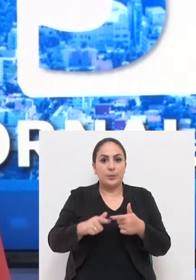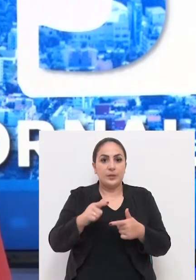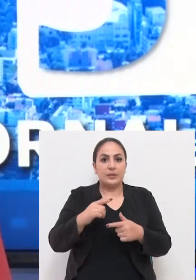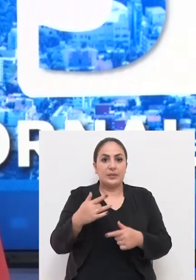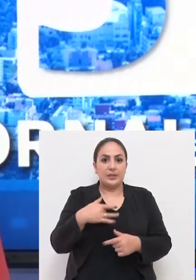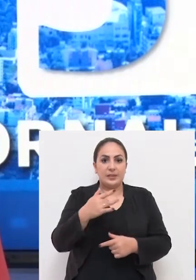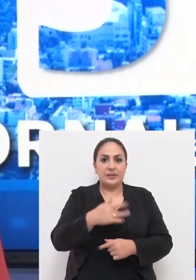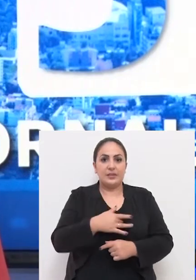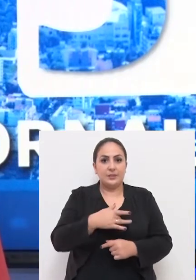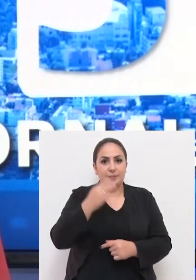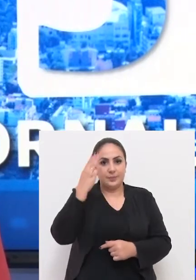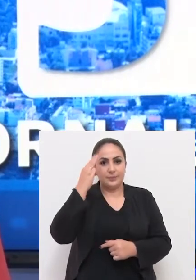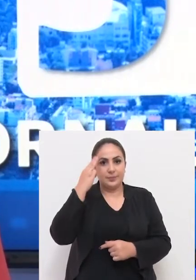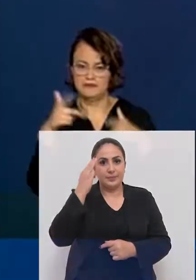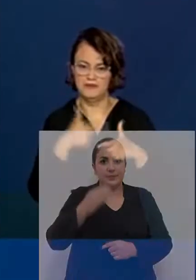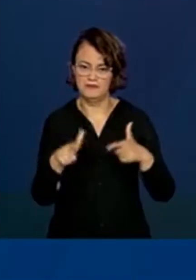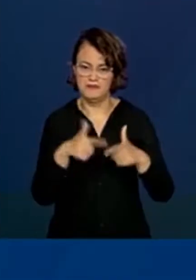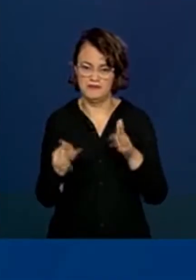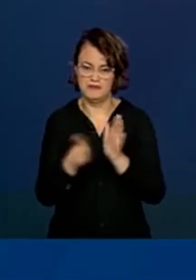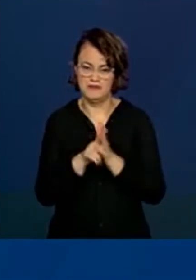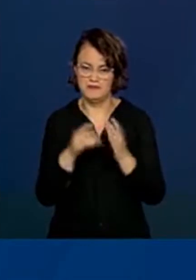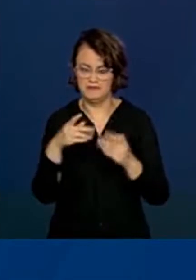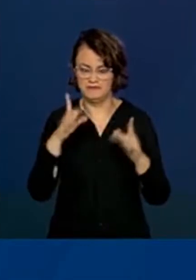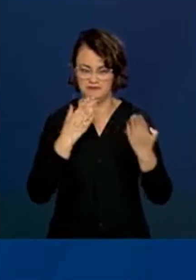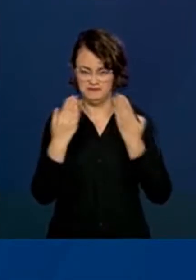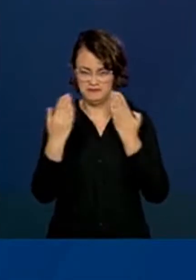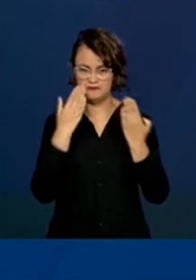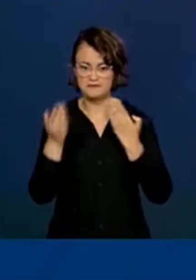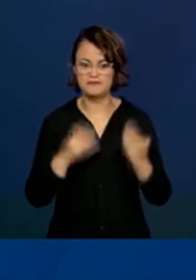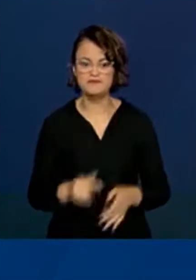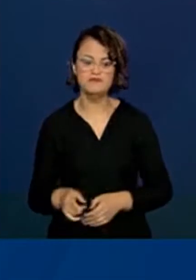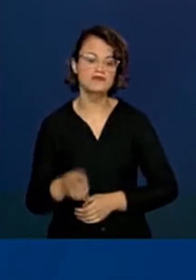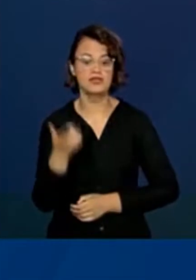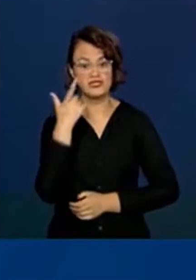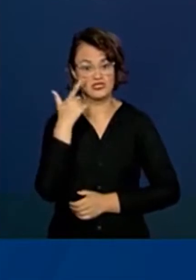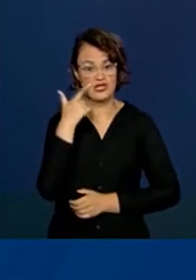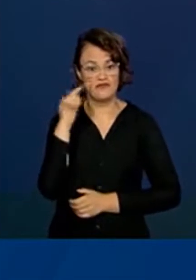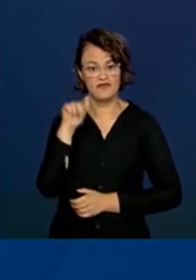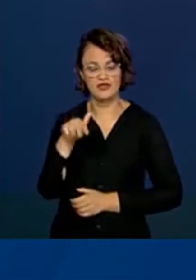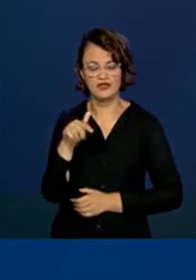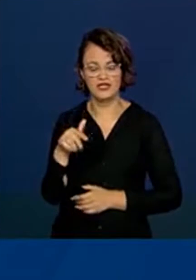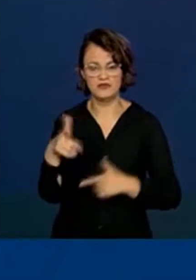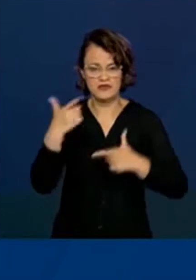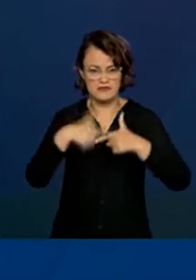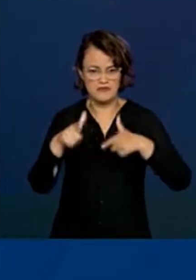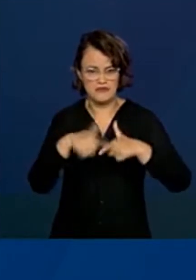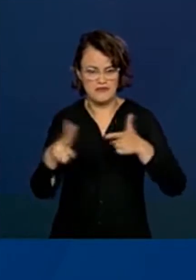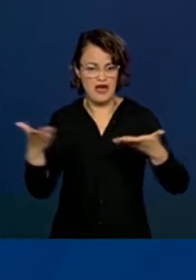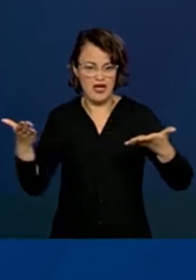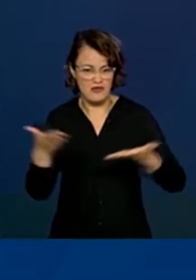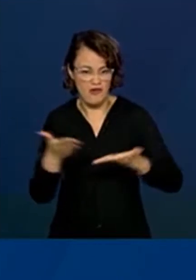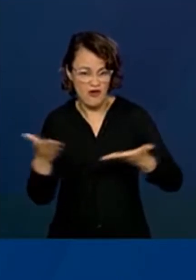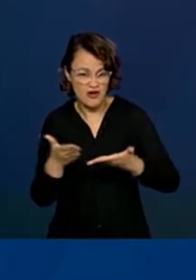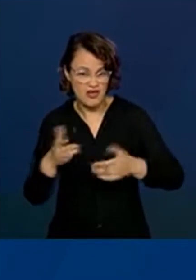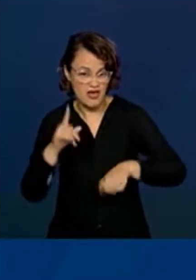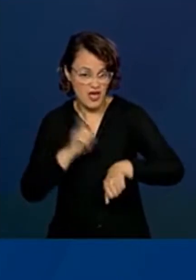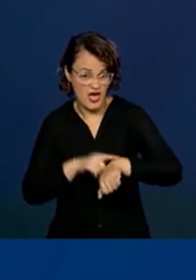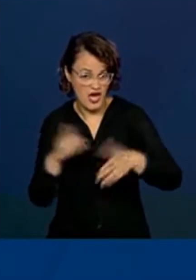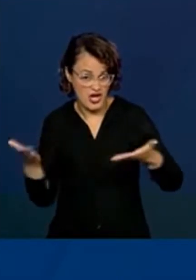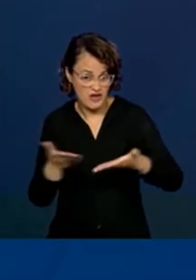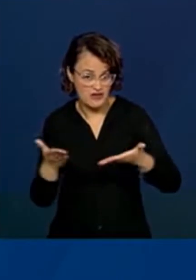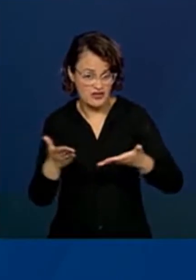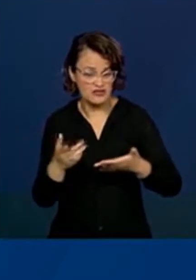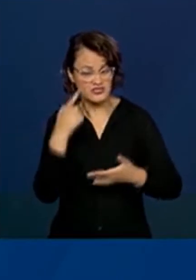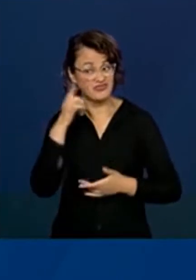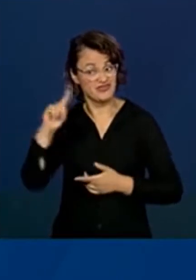saúde mental na população. Nós estamos olhando além dessa crise que se coloca de forma mais imediata